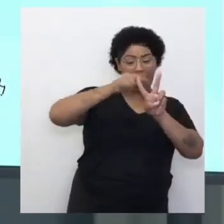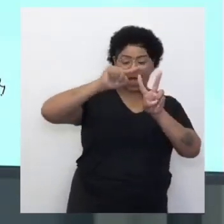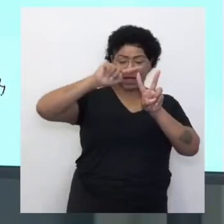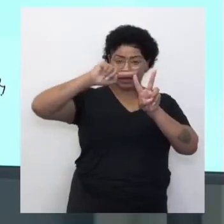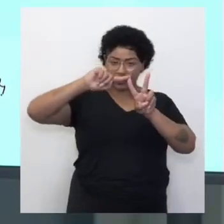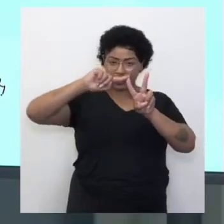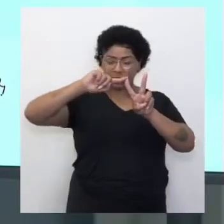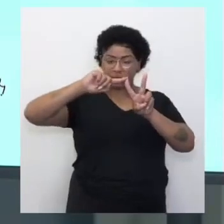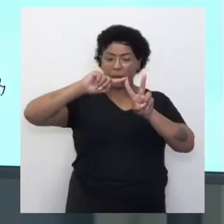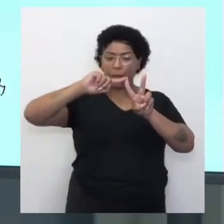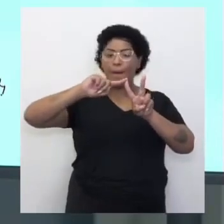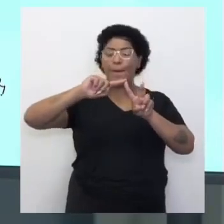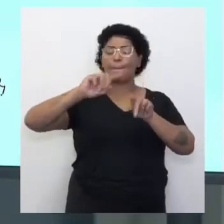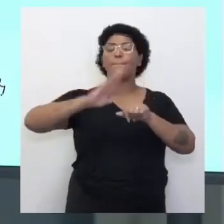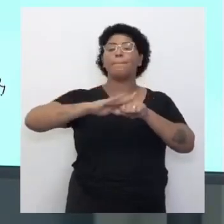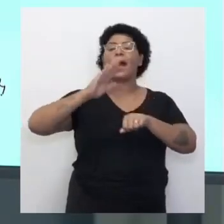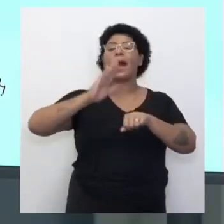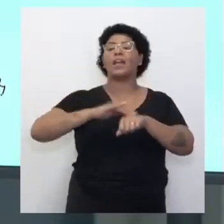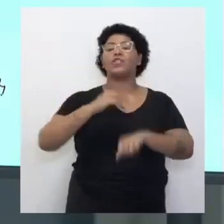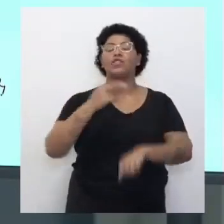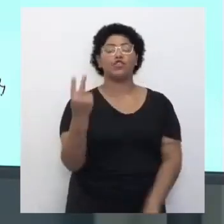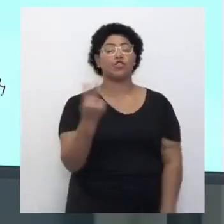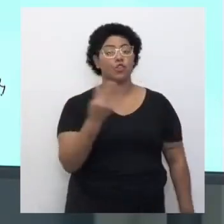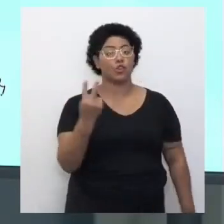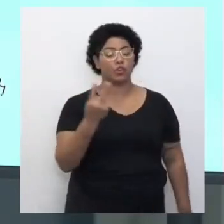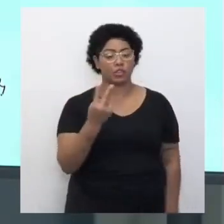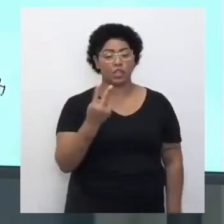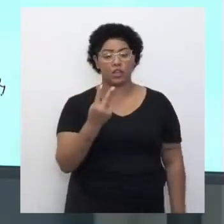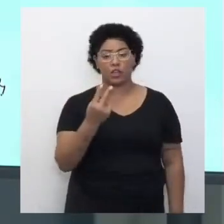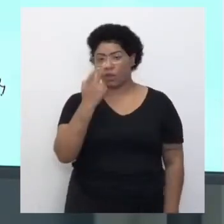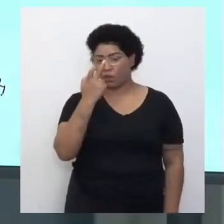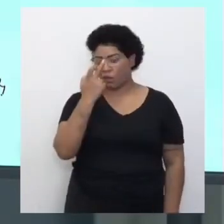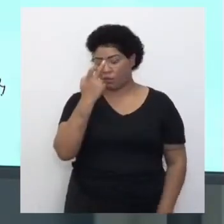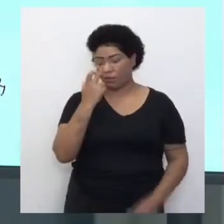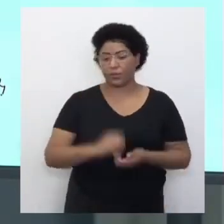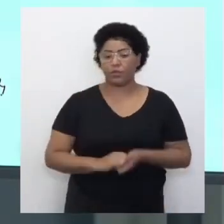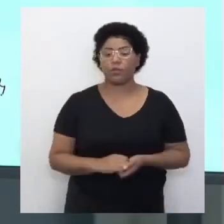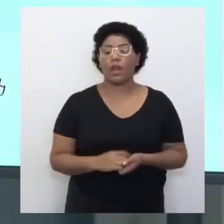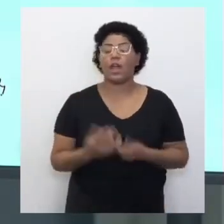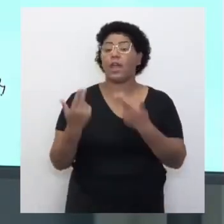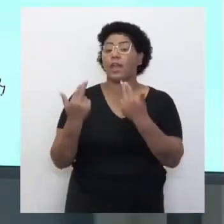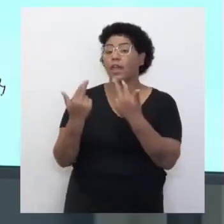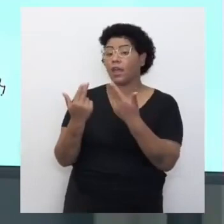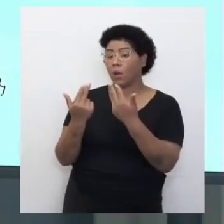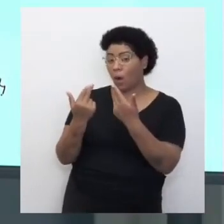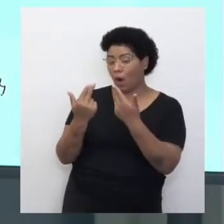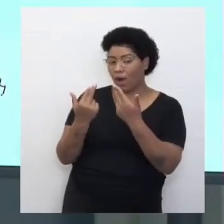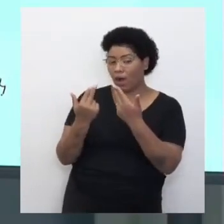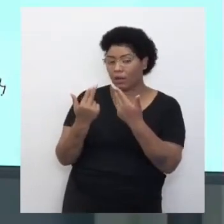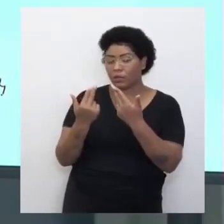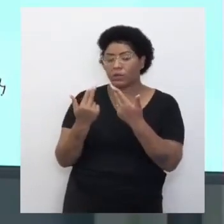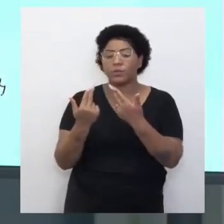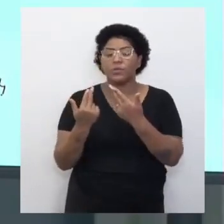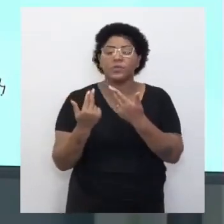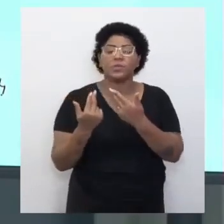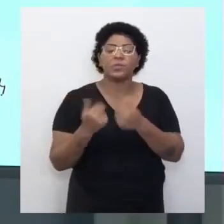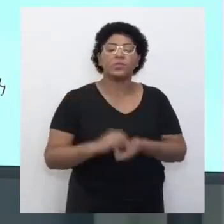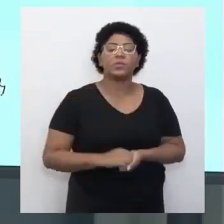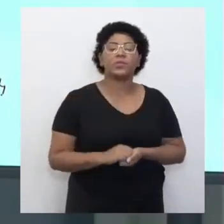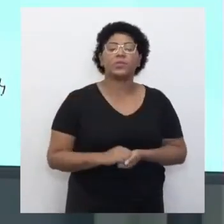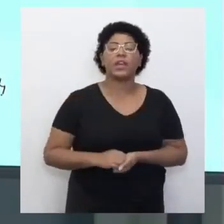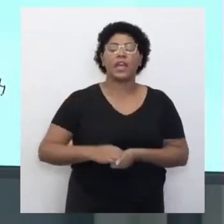2, eu vou multiplicar pelo mesmo radical e vou acrescentar um expoente no radicando, que é